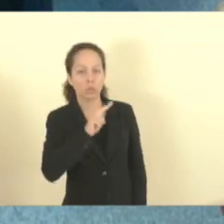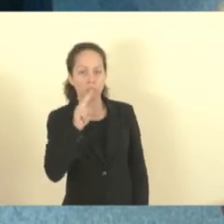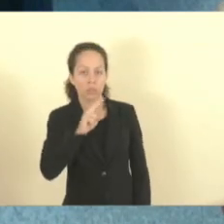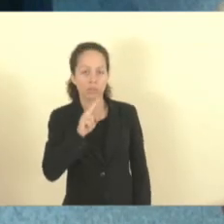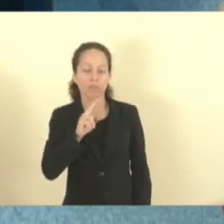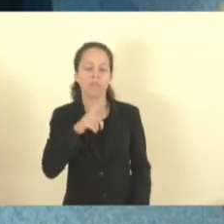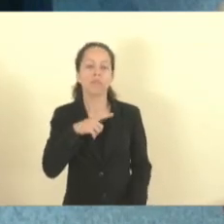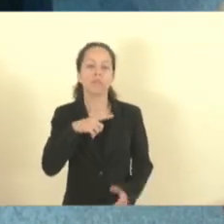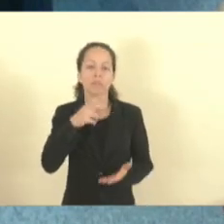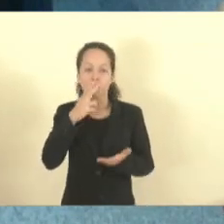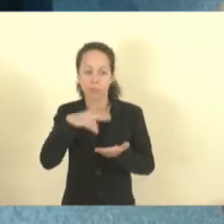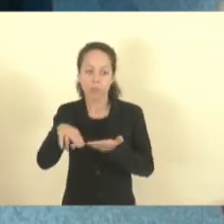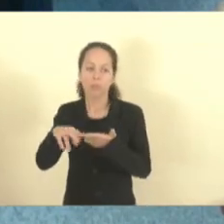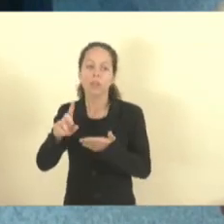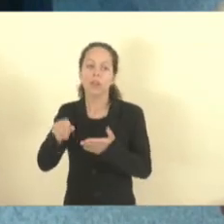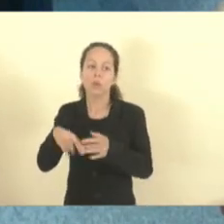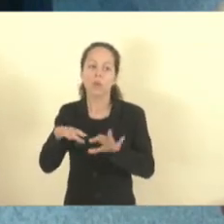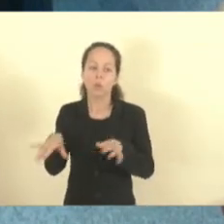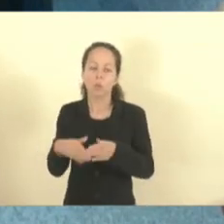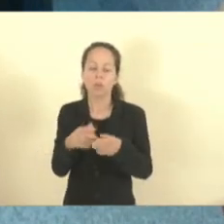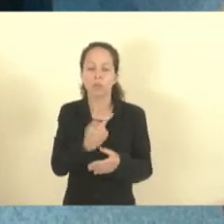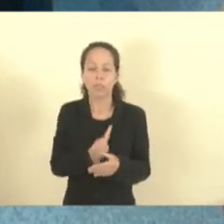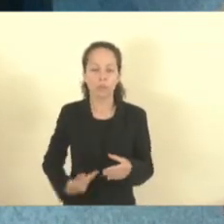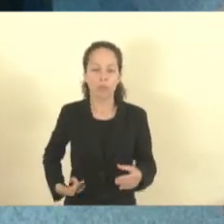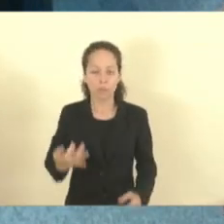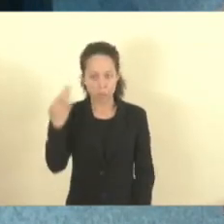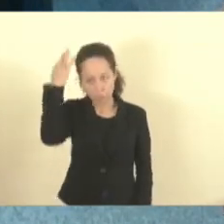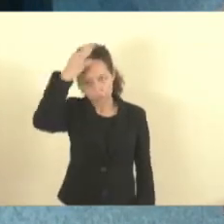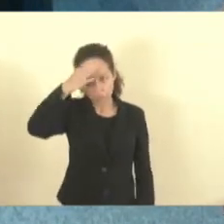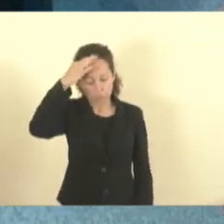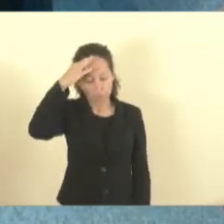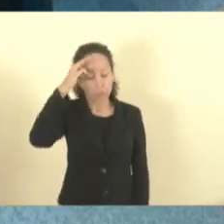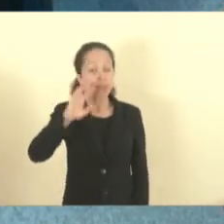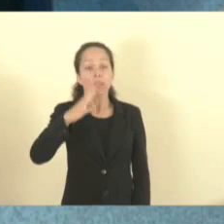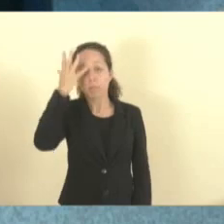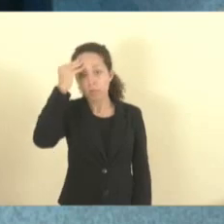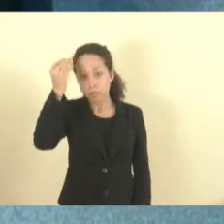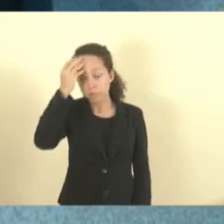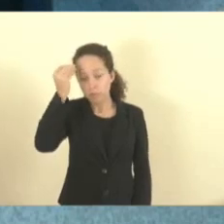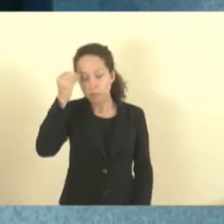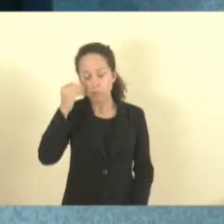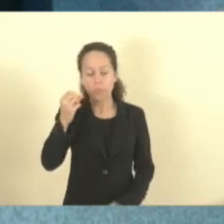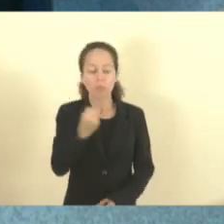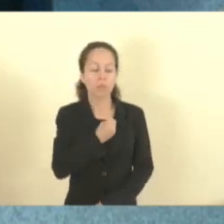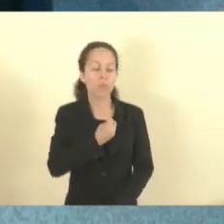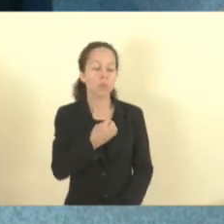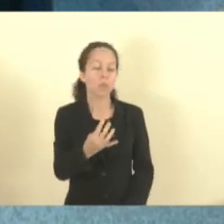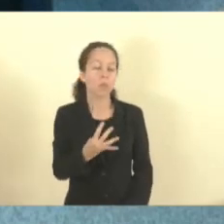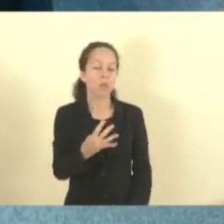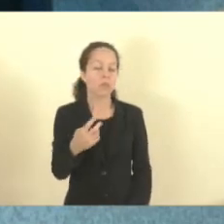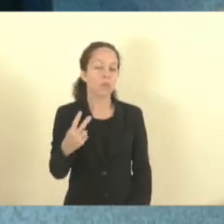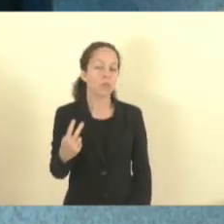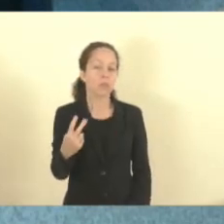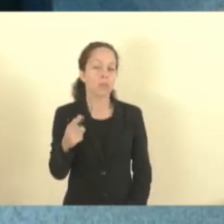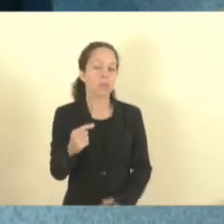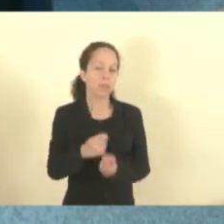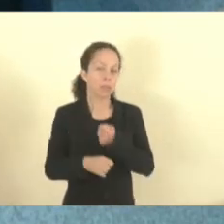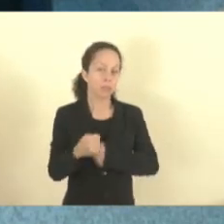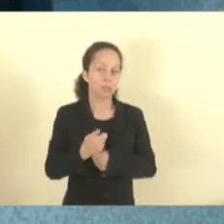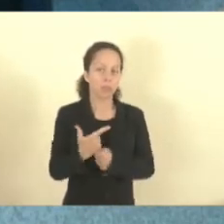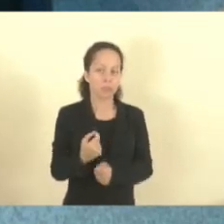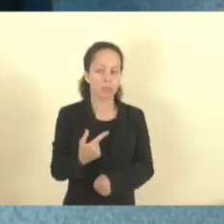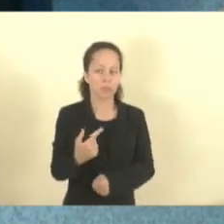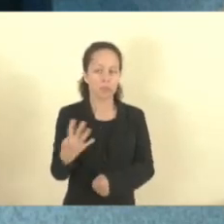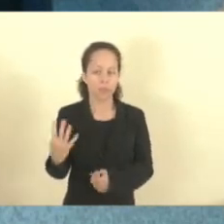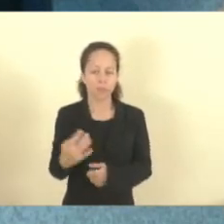da mensagem do excelentíssimo senhor governador do estado, Renato Casagrande, número 42/2024, mais uma vez fazendo uma discussão,